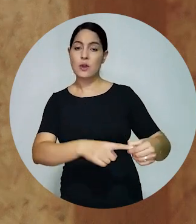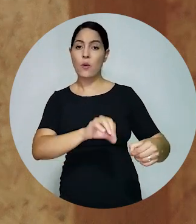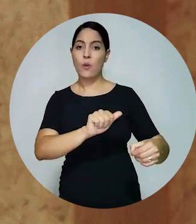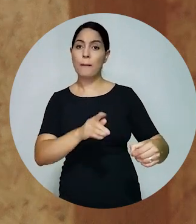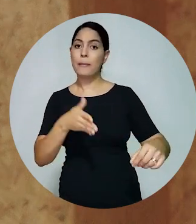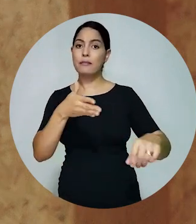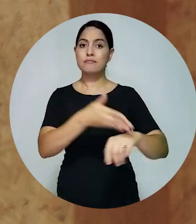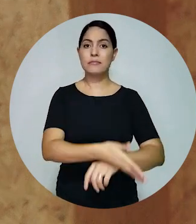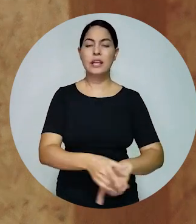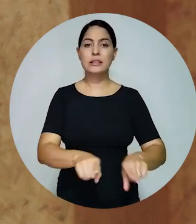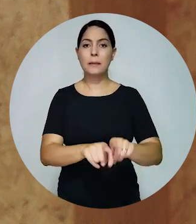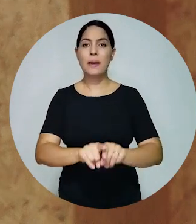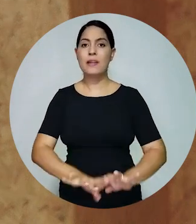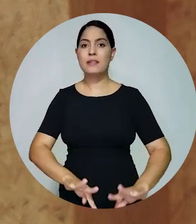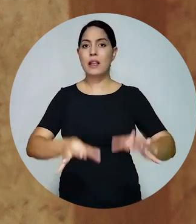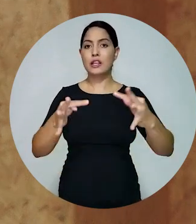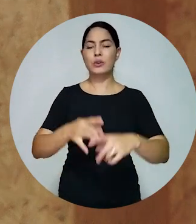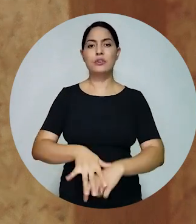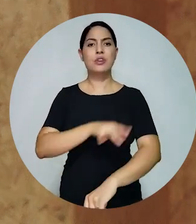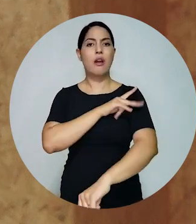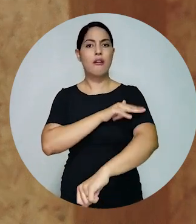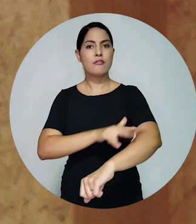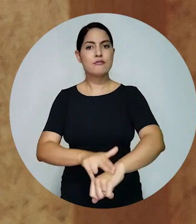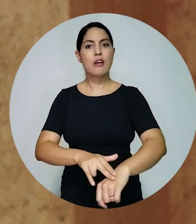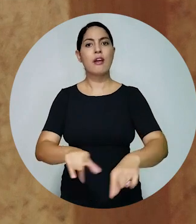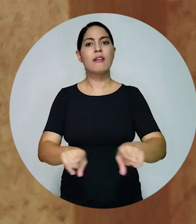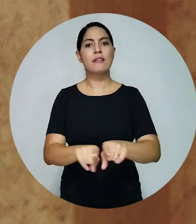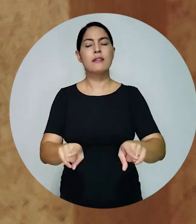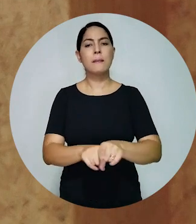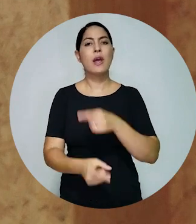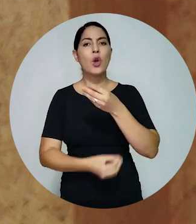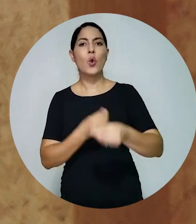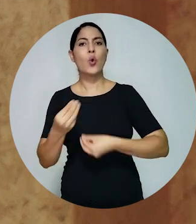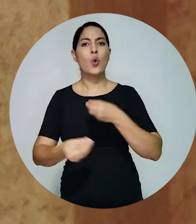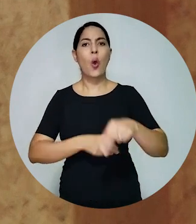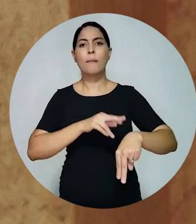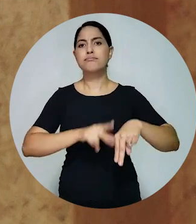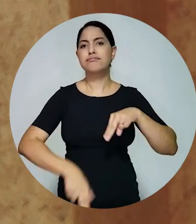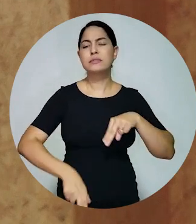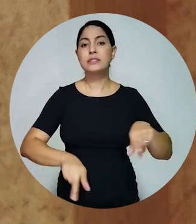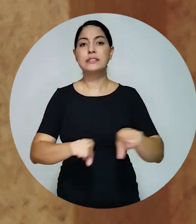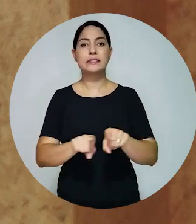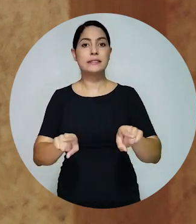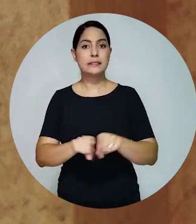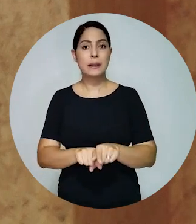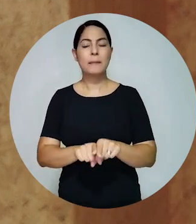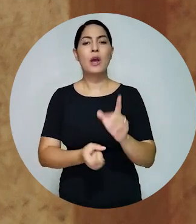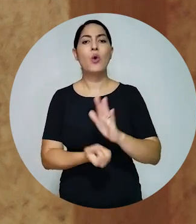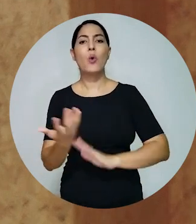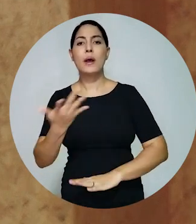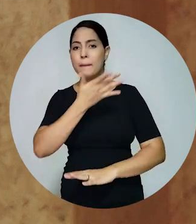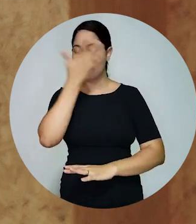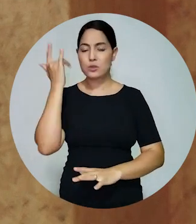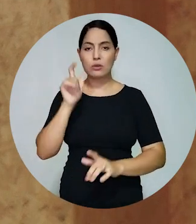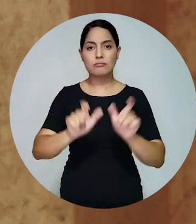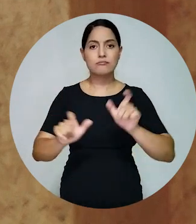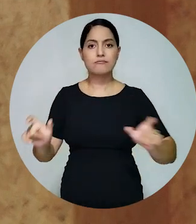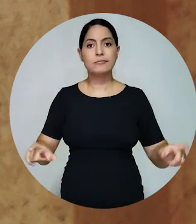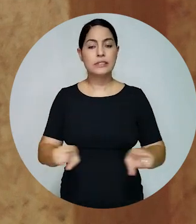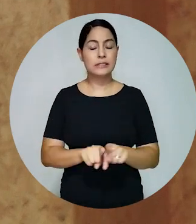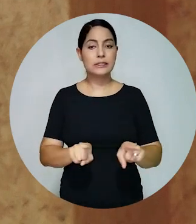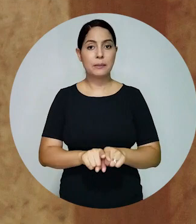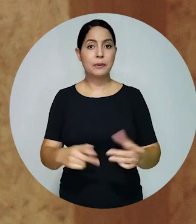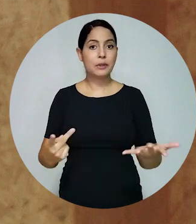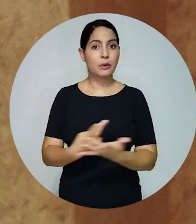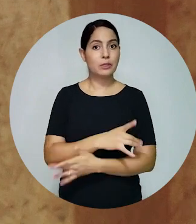temas, da interiorização, tecnologia, questões de gênero e raça, números da advocacia no país e o trabalho da ordem nos